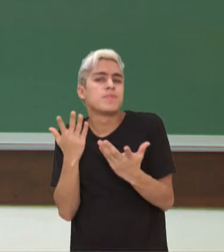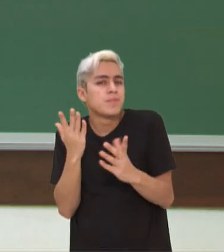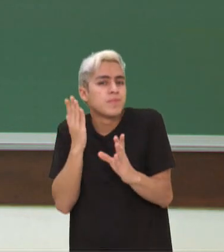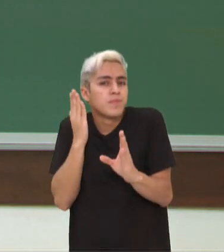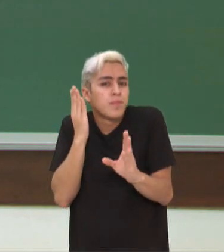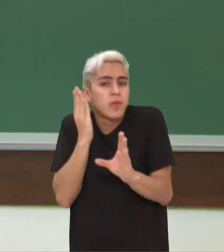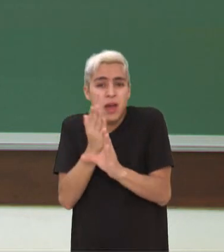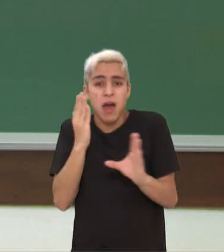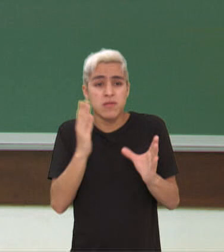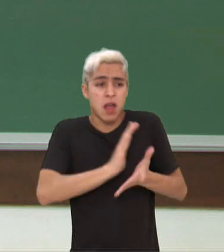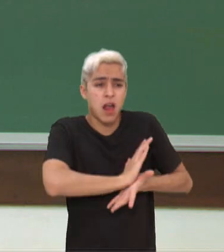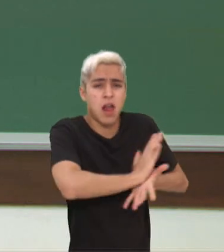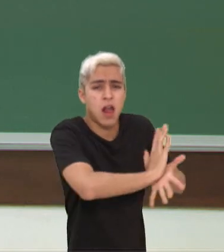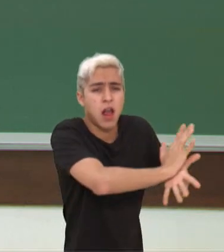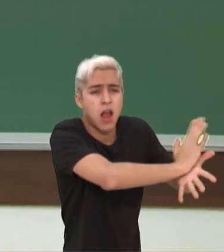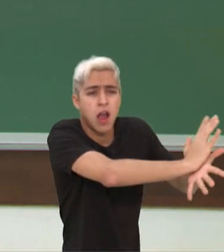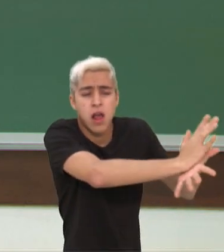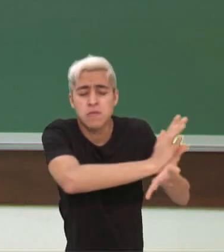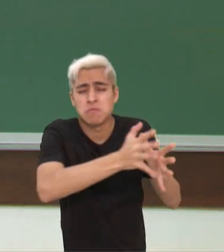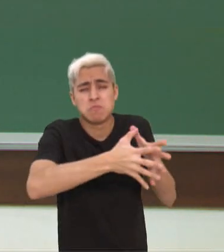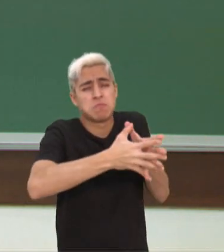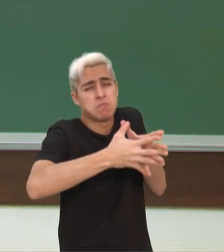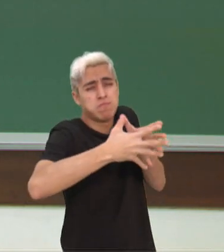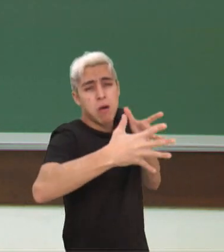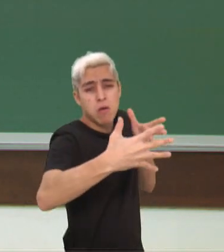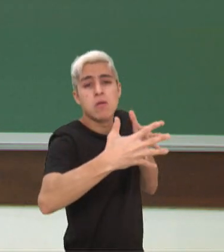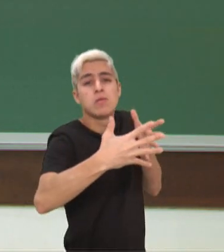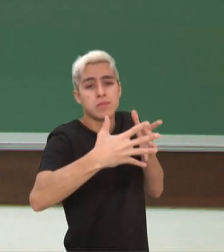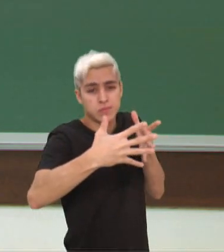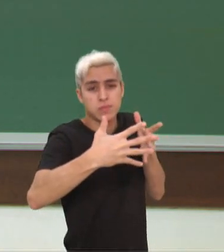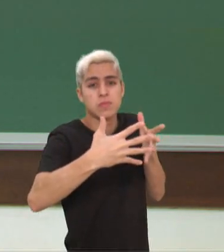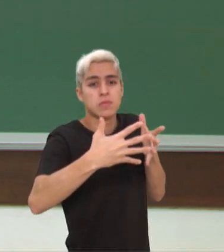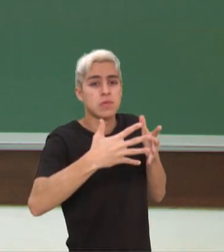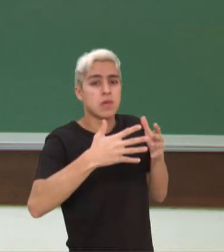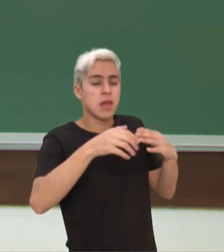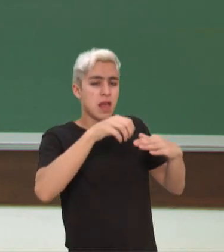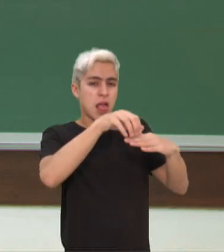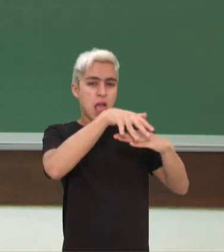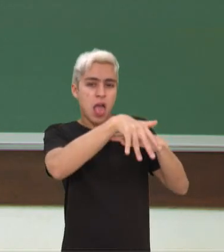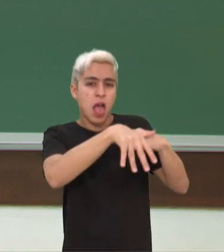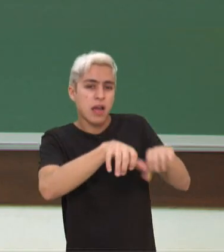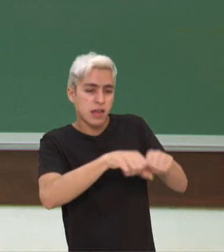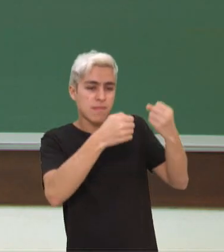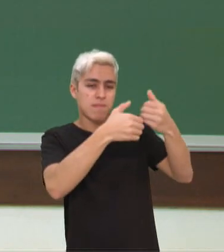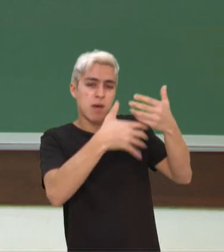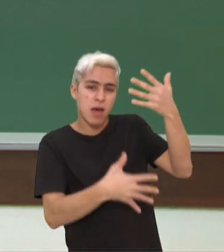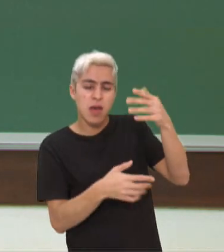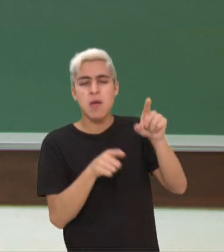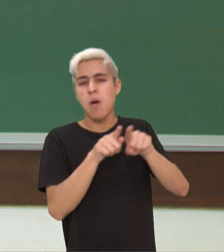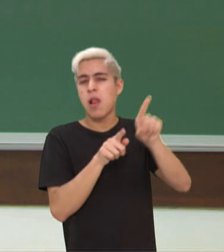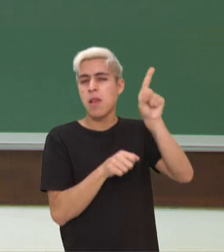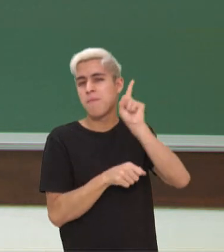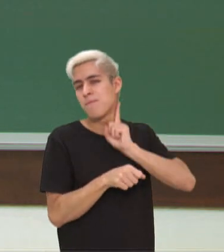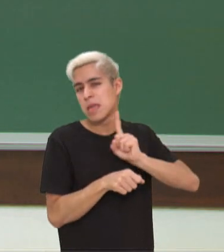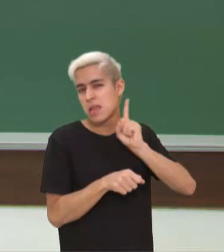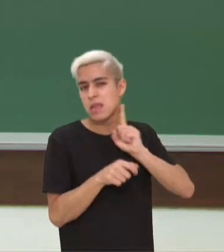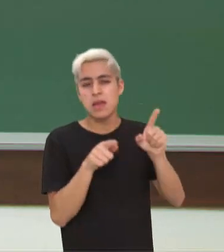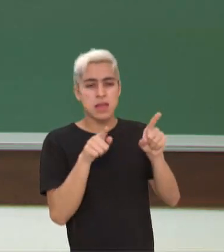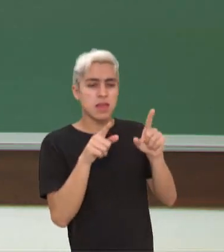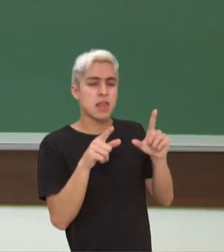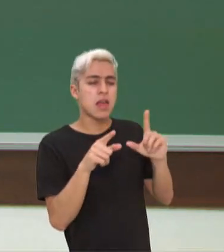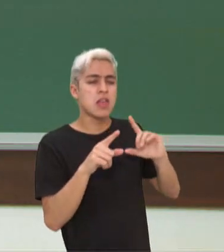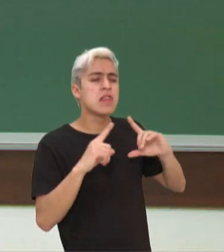de gerar uma degradação ambiental enorme com rompimento de barragens, como aconteceu em Minas Gerais, e aí